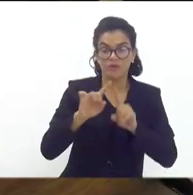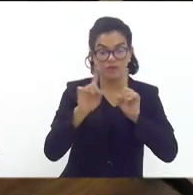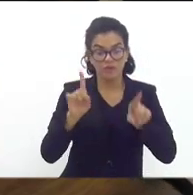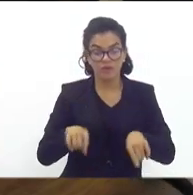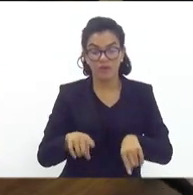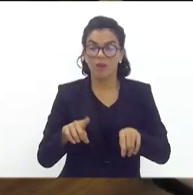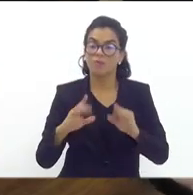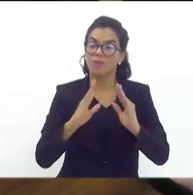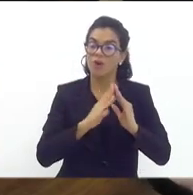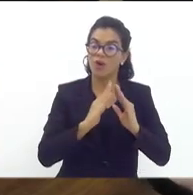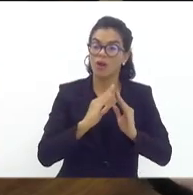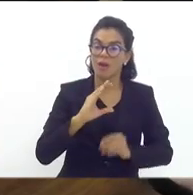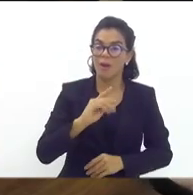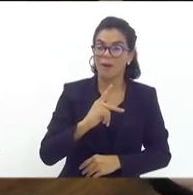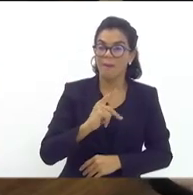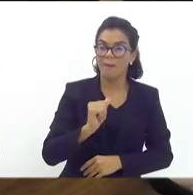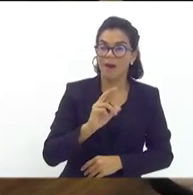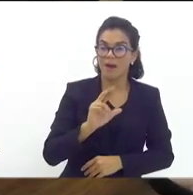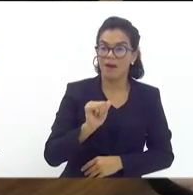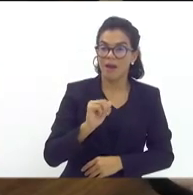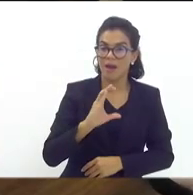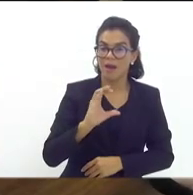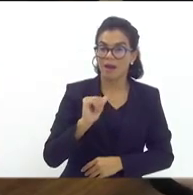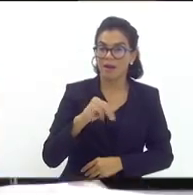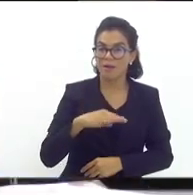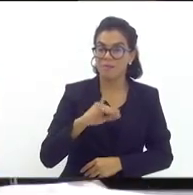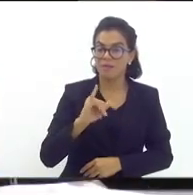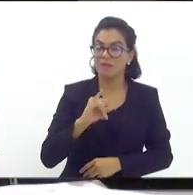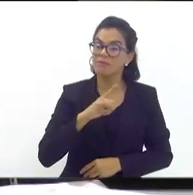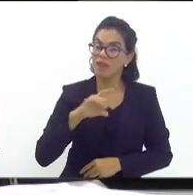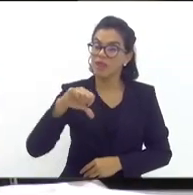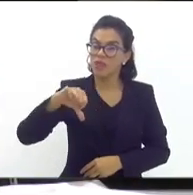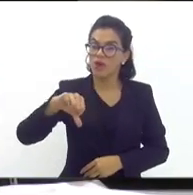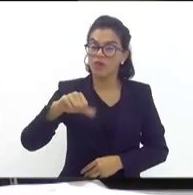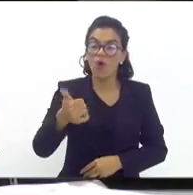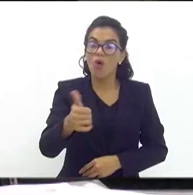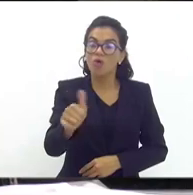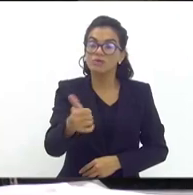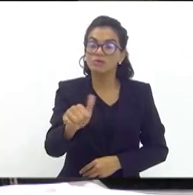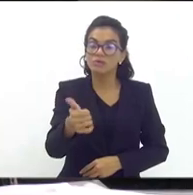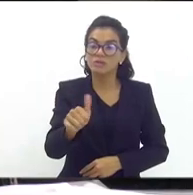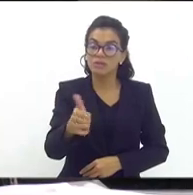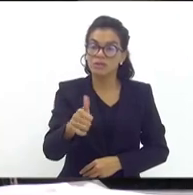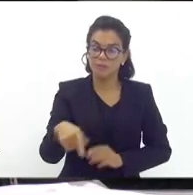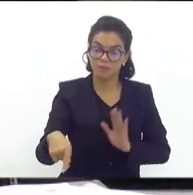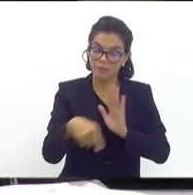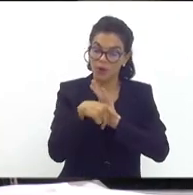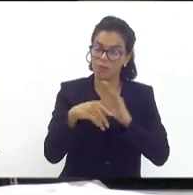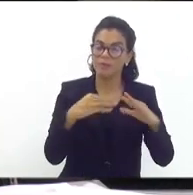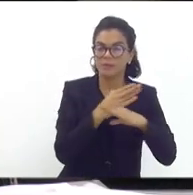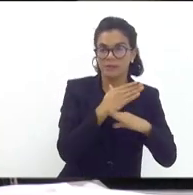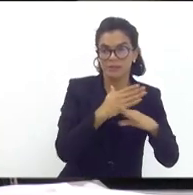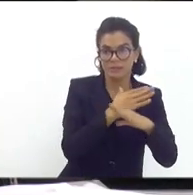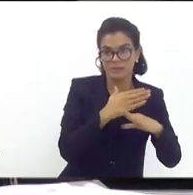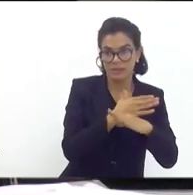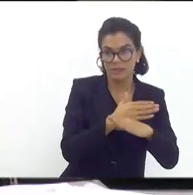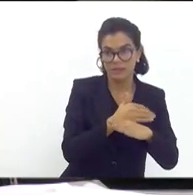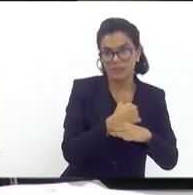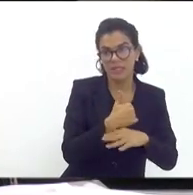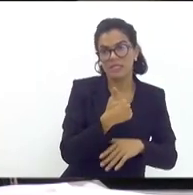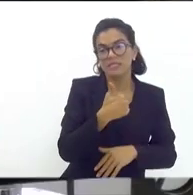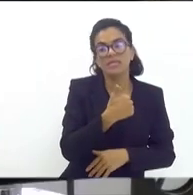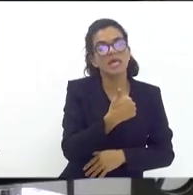Paracambi que efetivamente eu tenho aproximadamente nove servidores 11 servidores que são de Paracambi dos centros